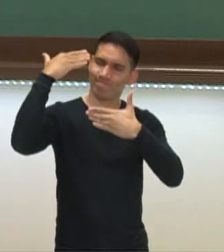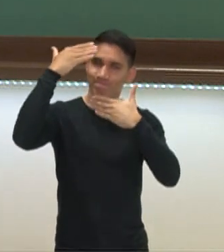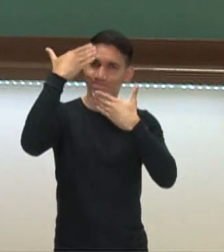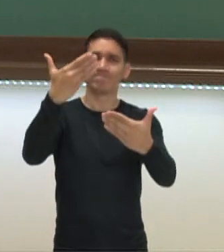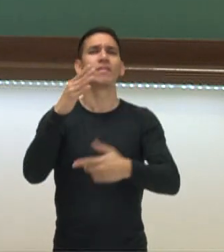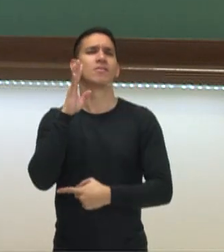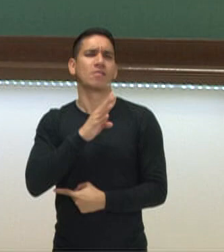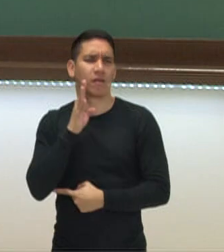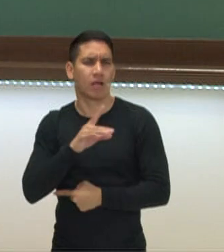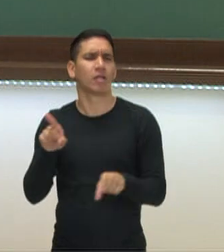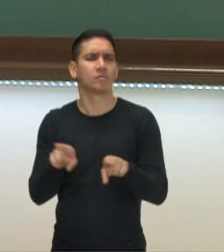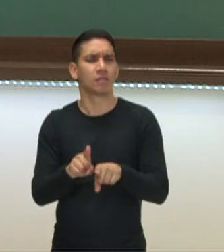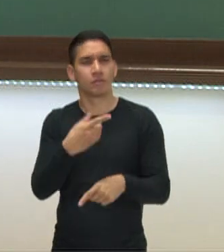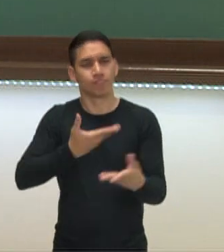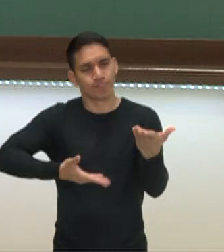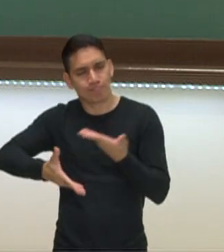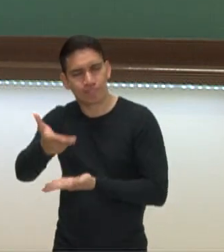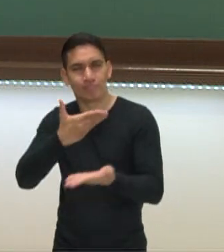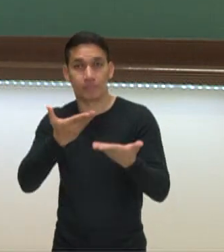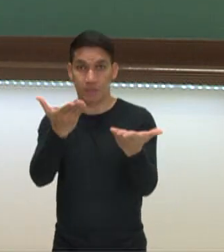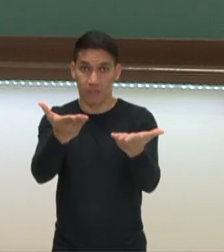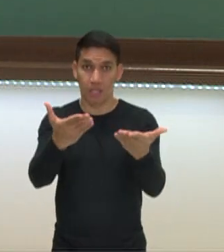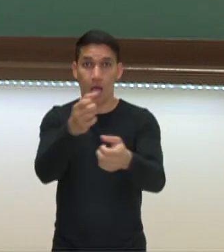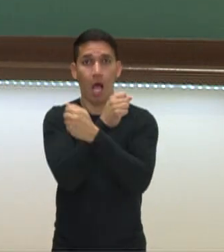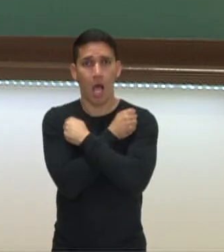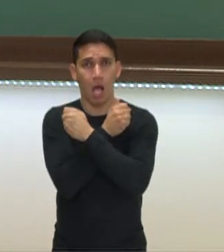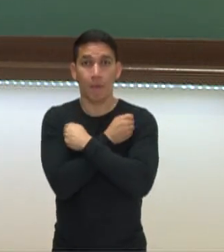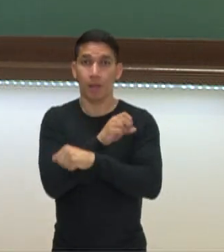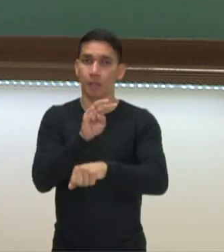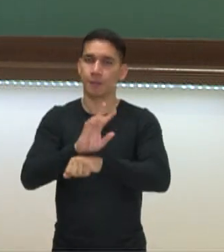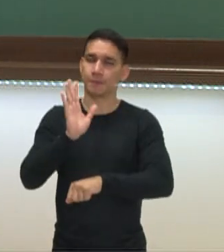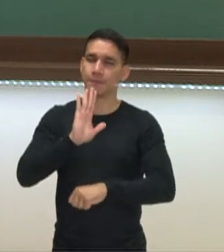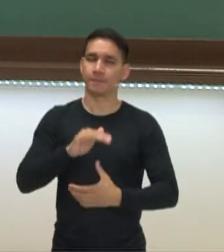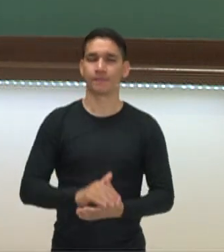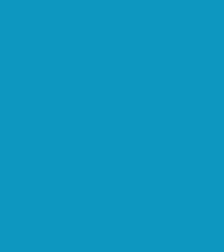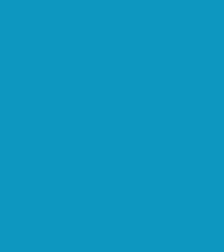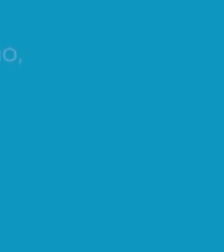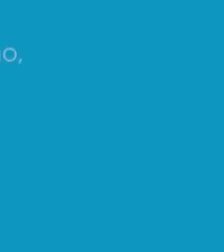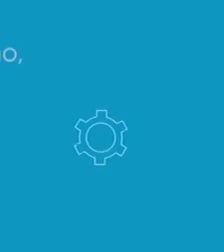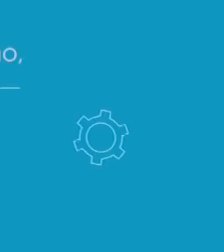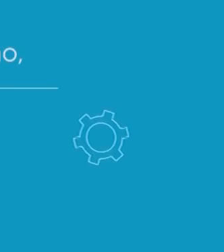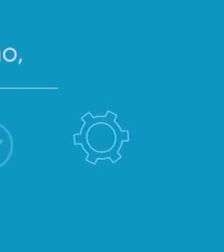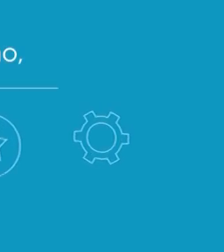muito legal, muito bacana você estar aí. Um grande abraço e até a próxima.